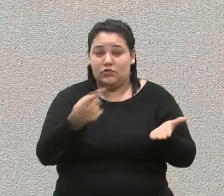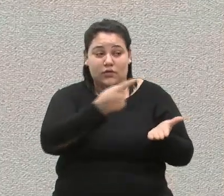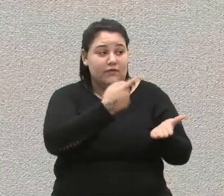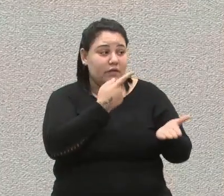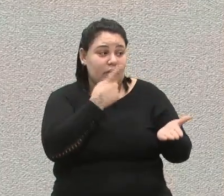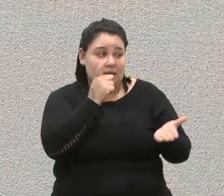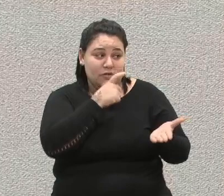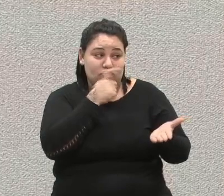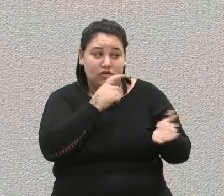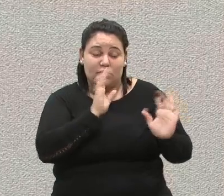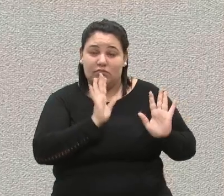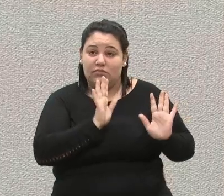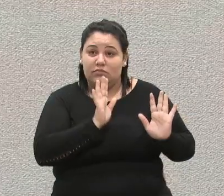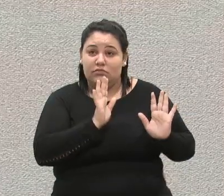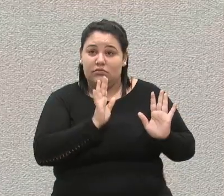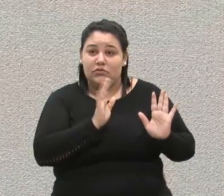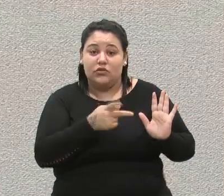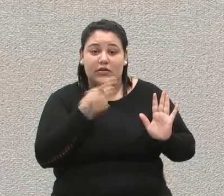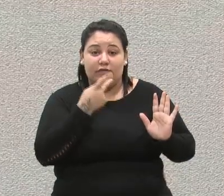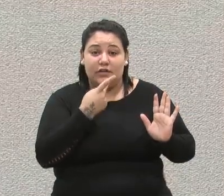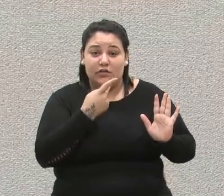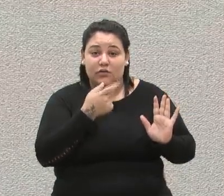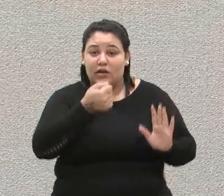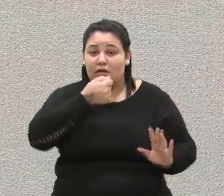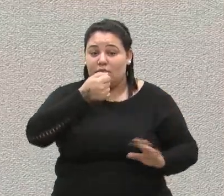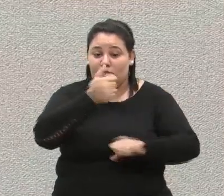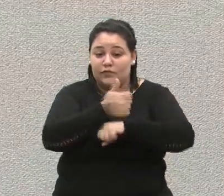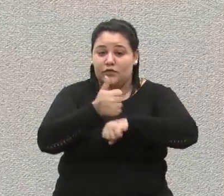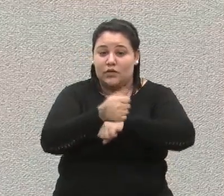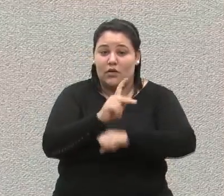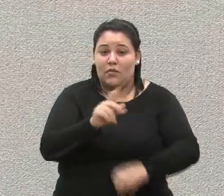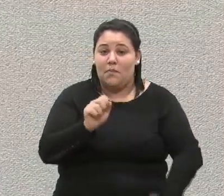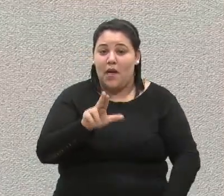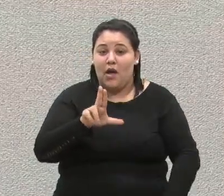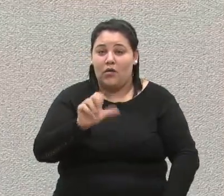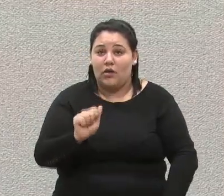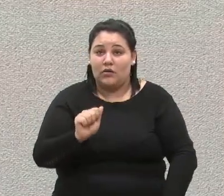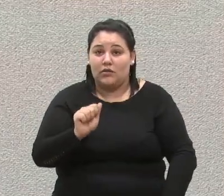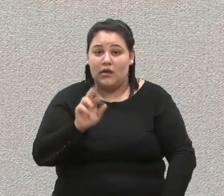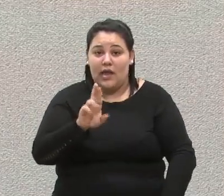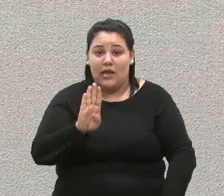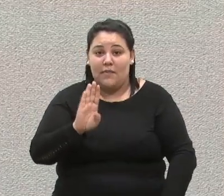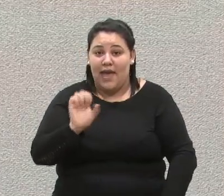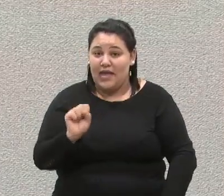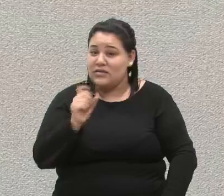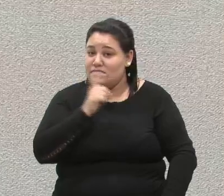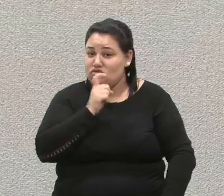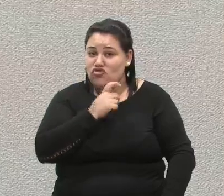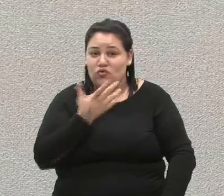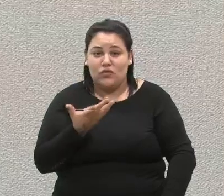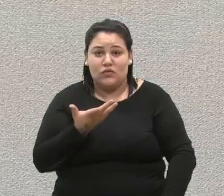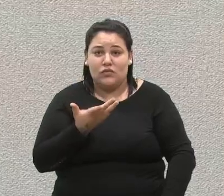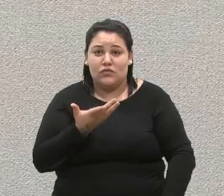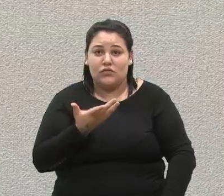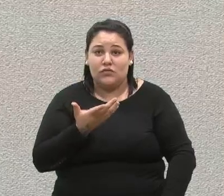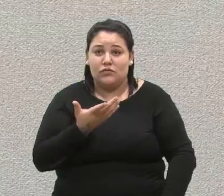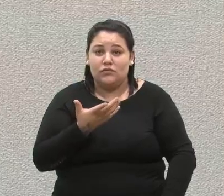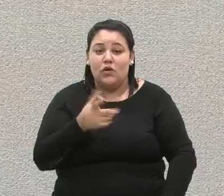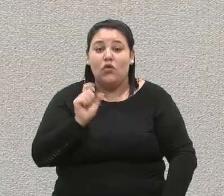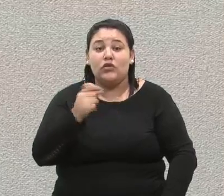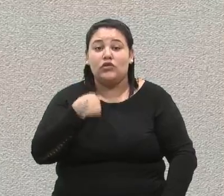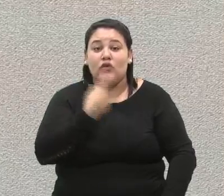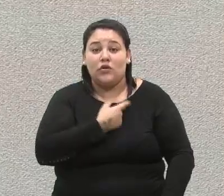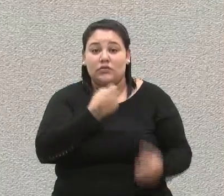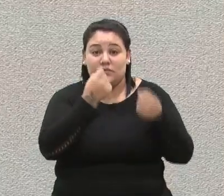mentira, o senhor está dizendo que a jornalista Paula Brunetto, da RBS, mentiu. Então, né? Inclusive, o que nós estamos dizendo é